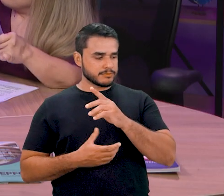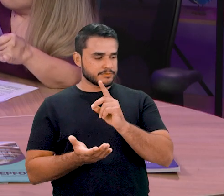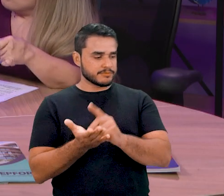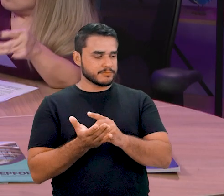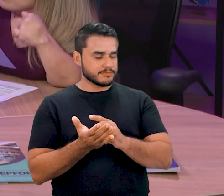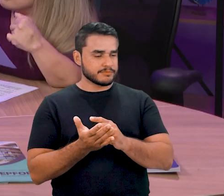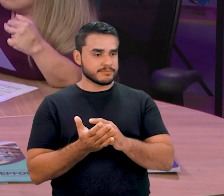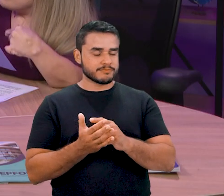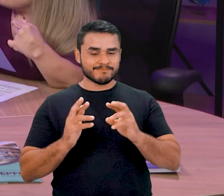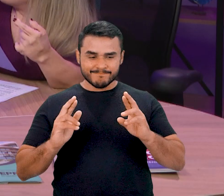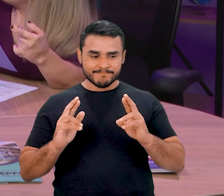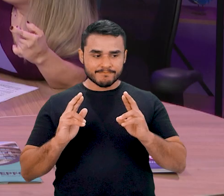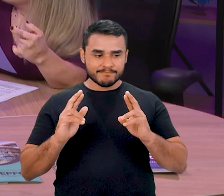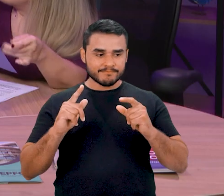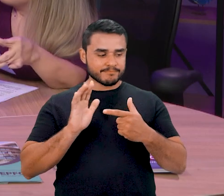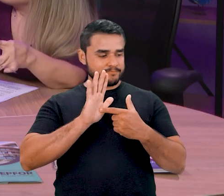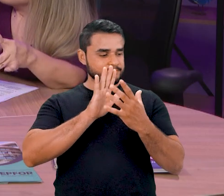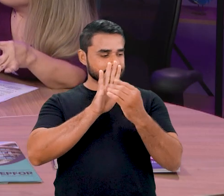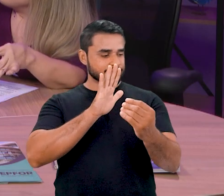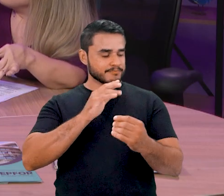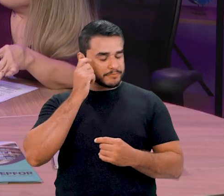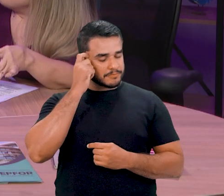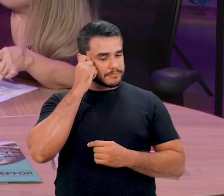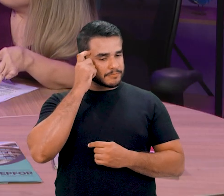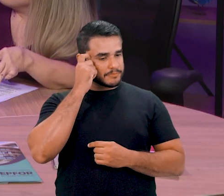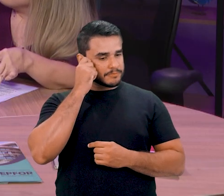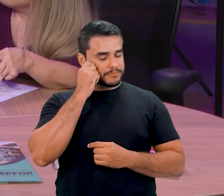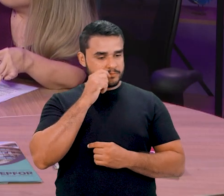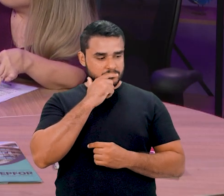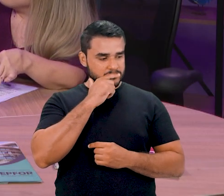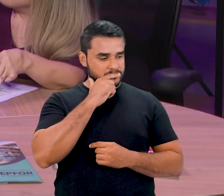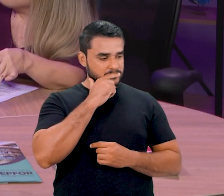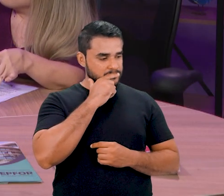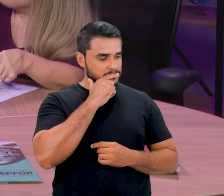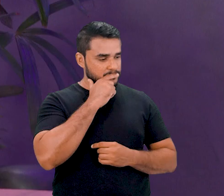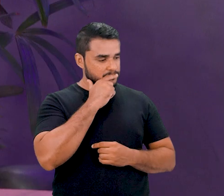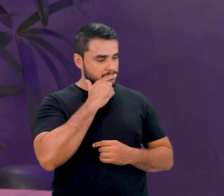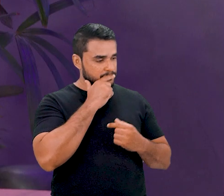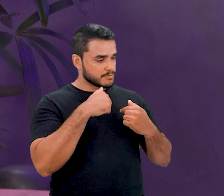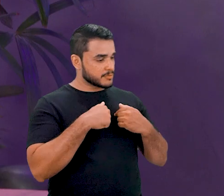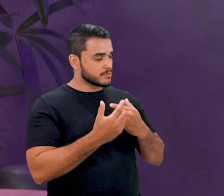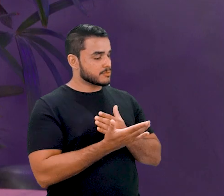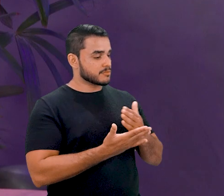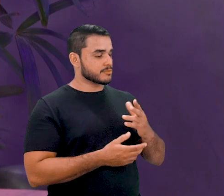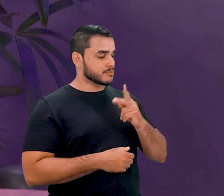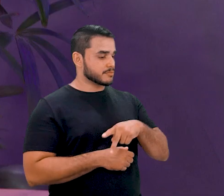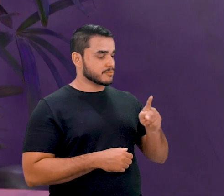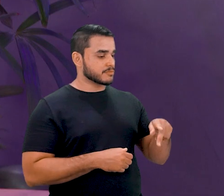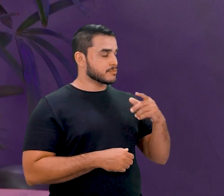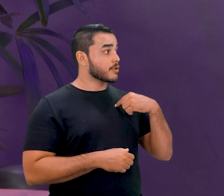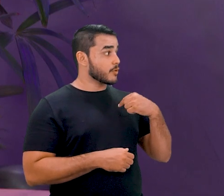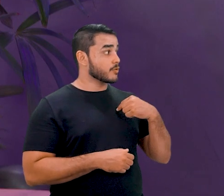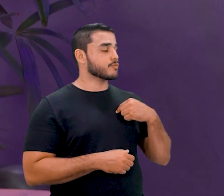que tu sentiu que poderia ser espelho para outros lugares? Acho que quando eu entrei na docência... Foi?